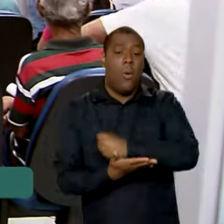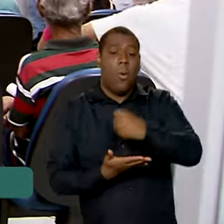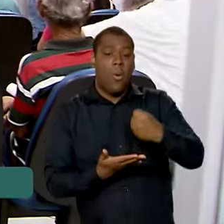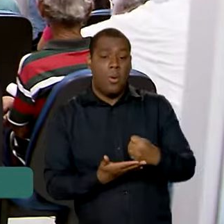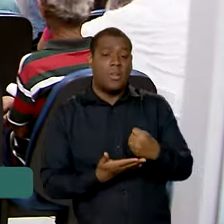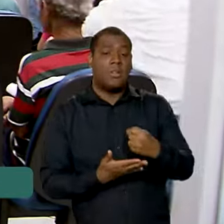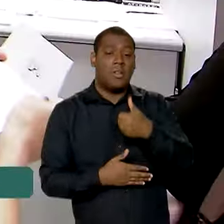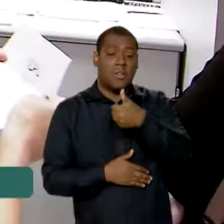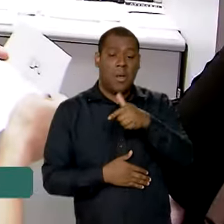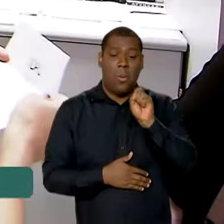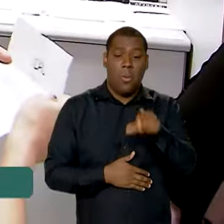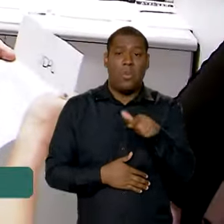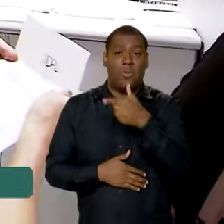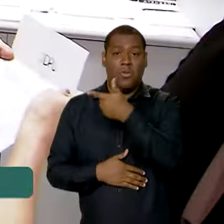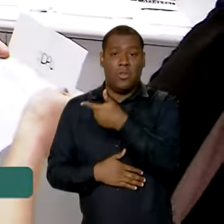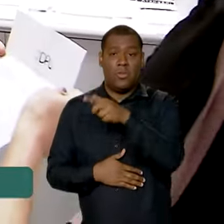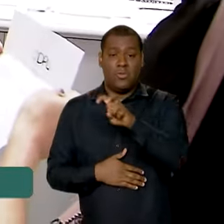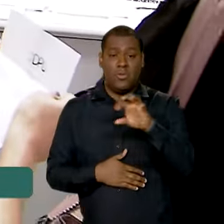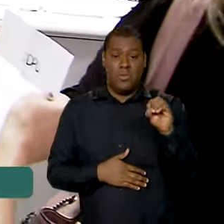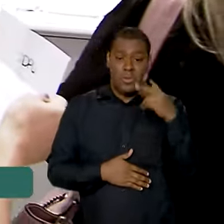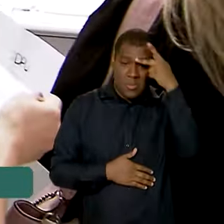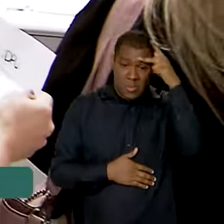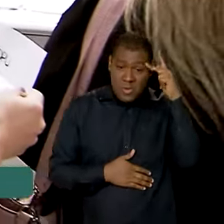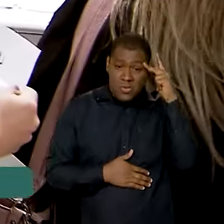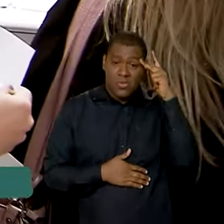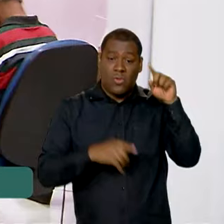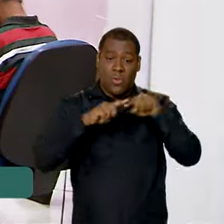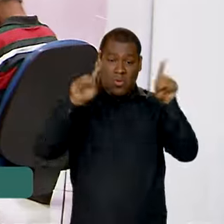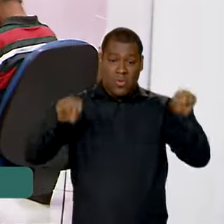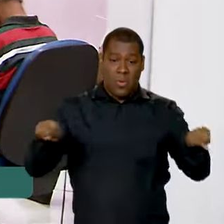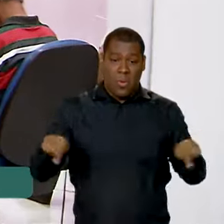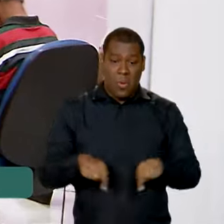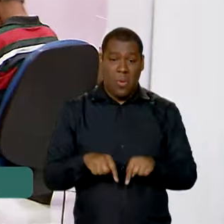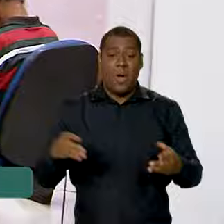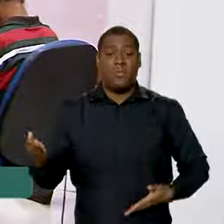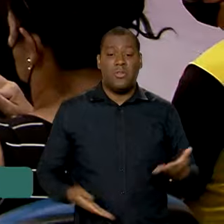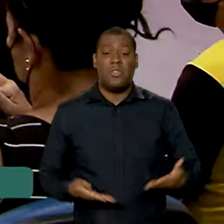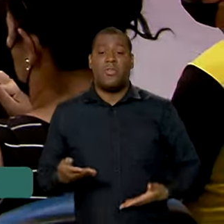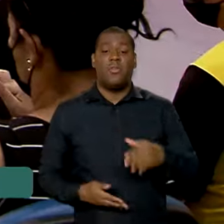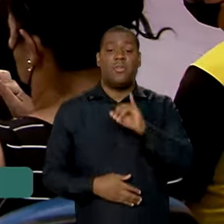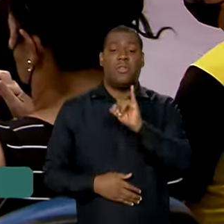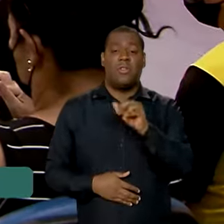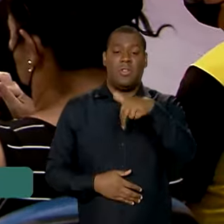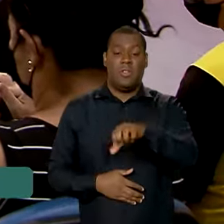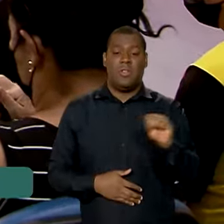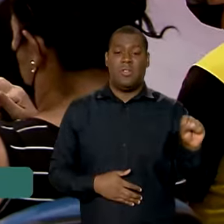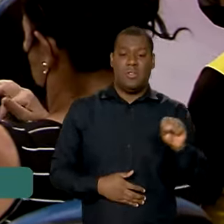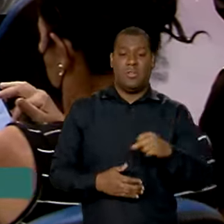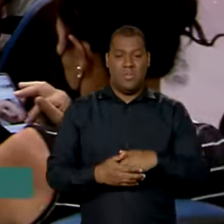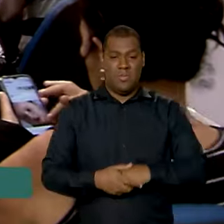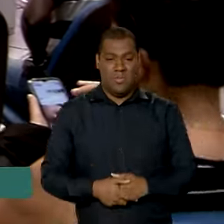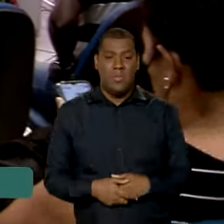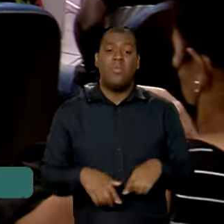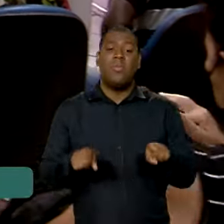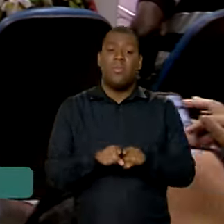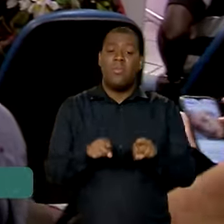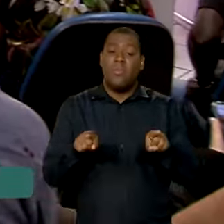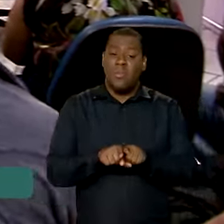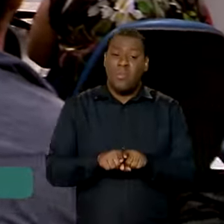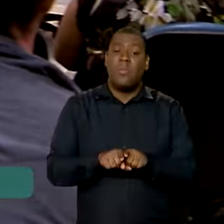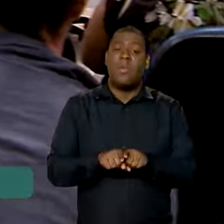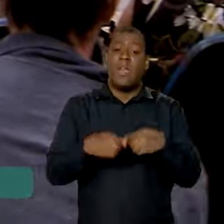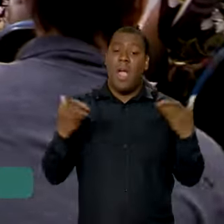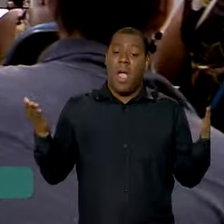de 1.250 novos servidores para o INSS. A abertura de requerimentos também foi